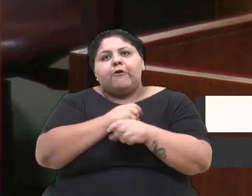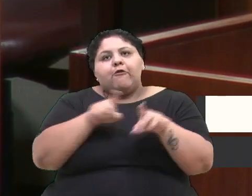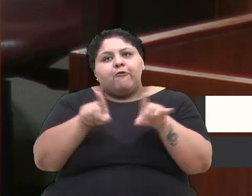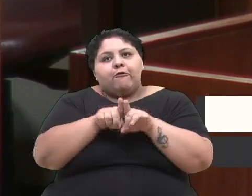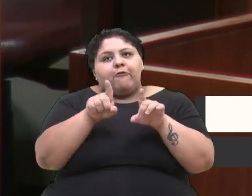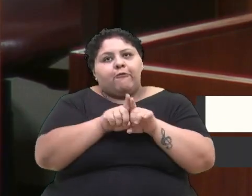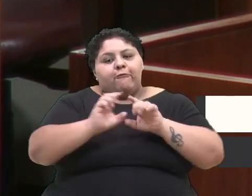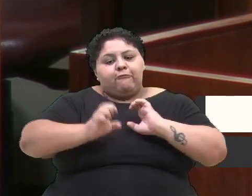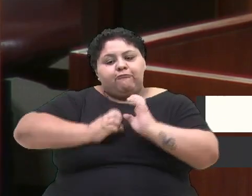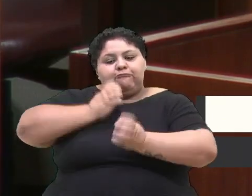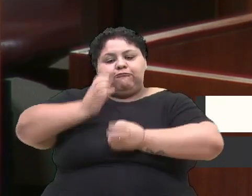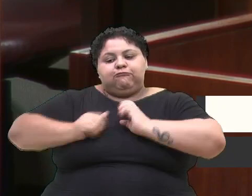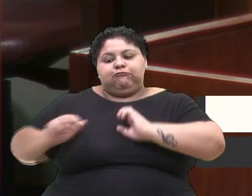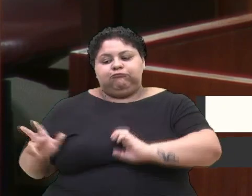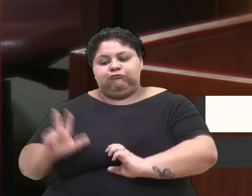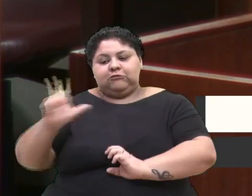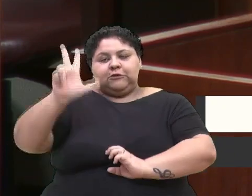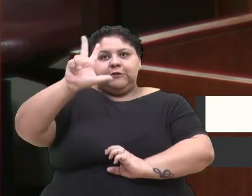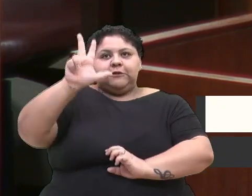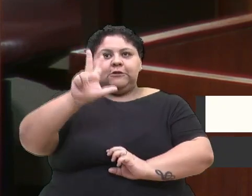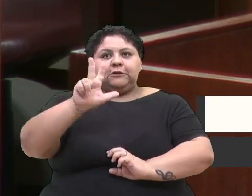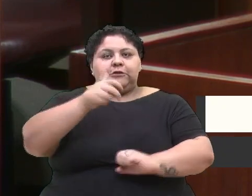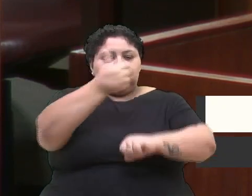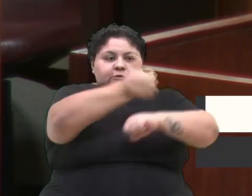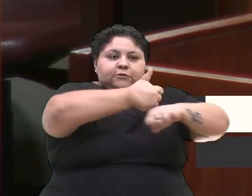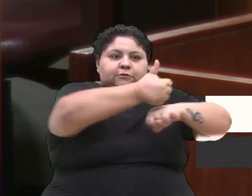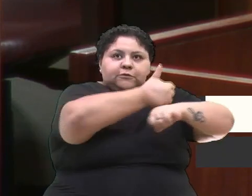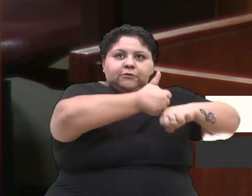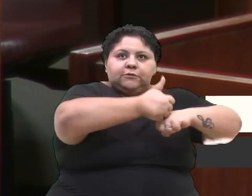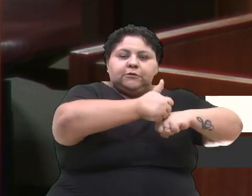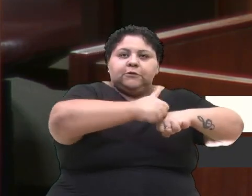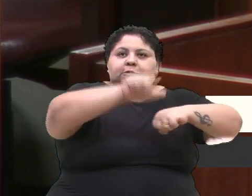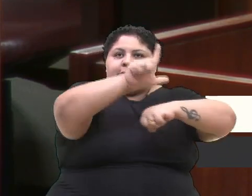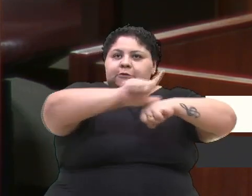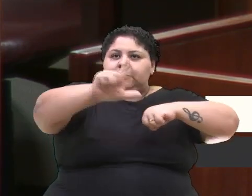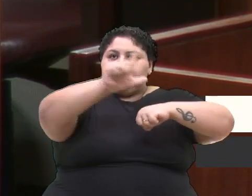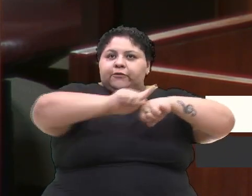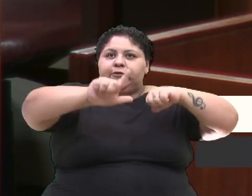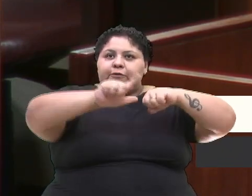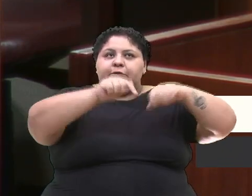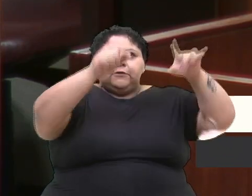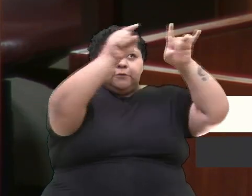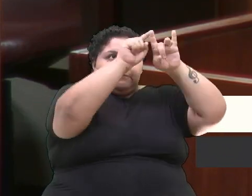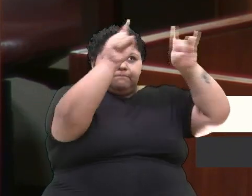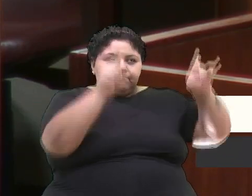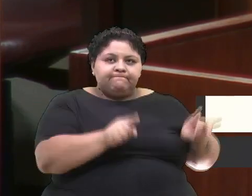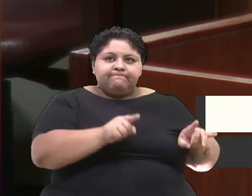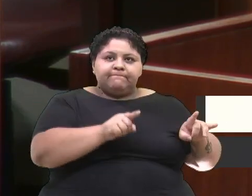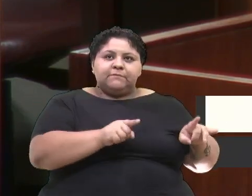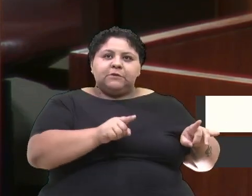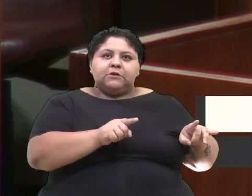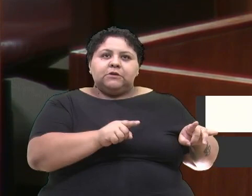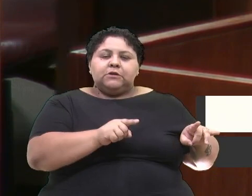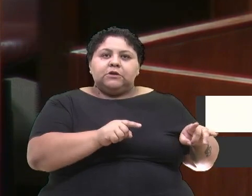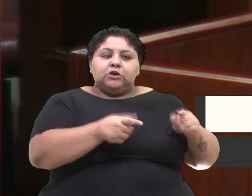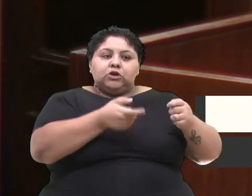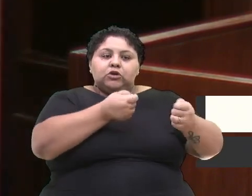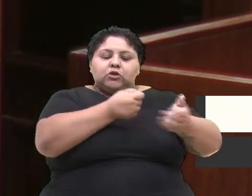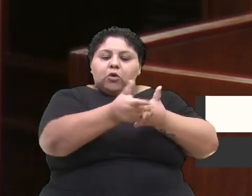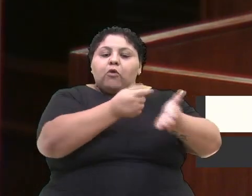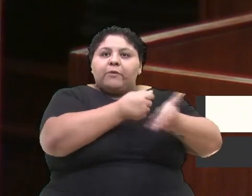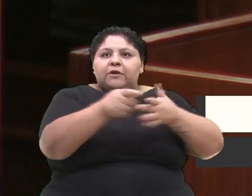a valorização dos produtores, comerciantes, colaboradores, boxistas, compradores